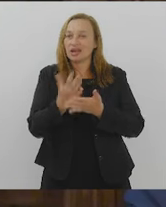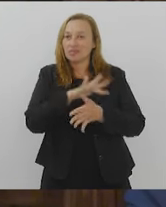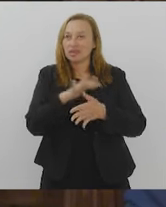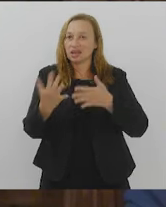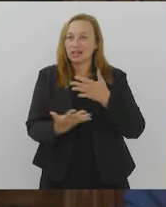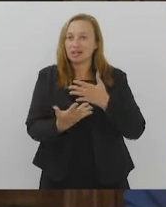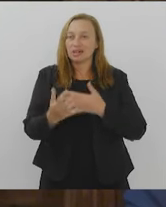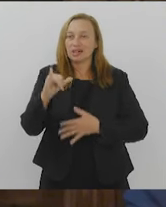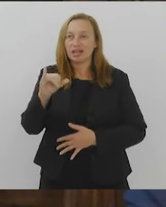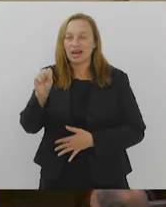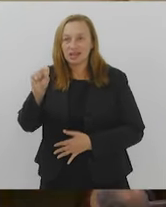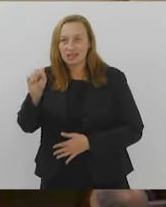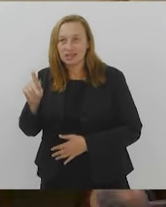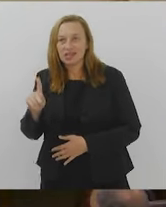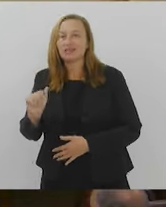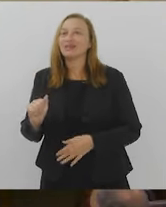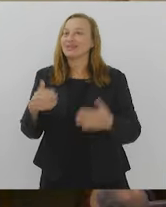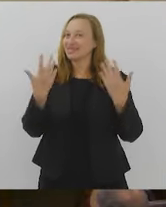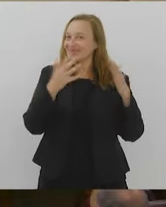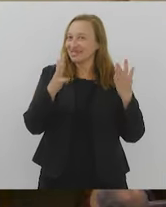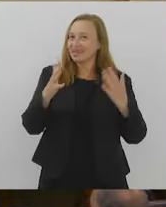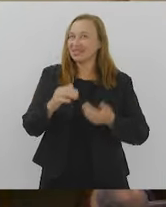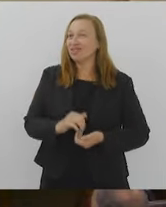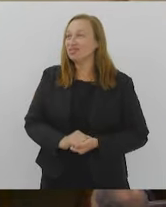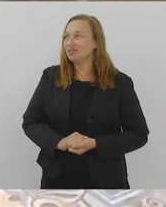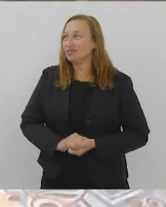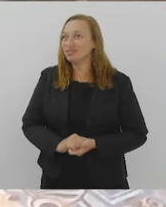de palmas também.